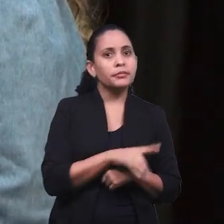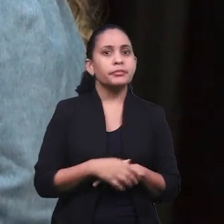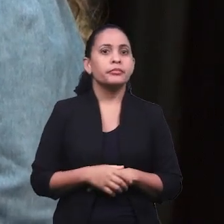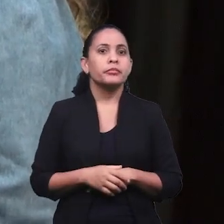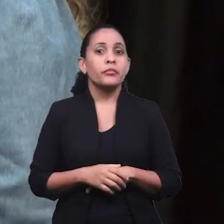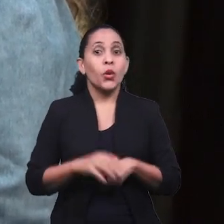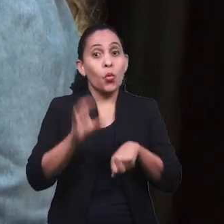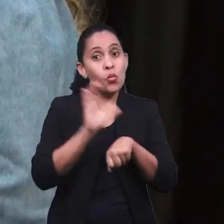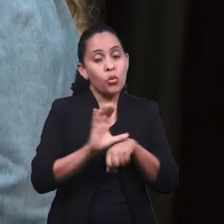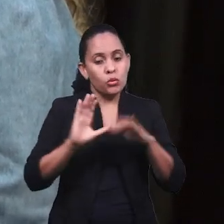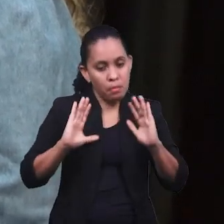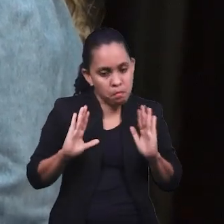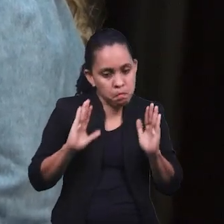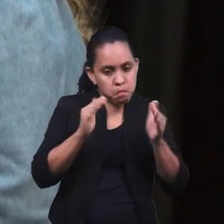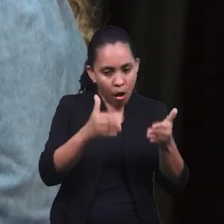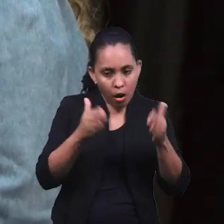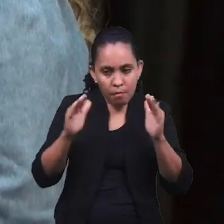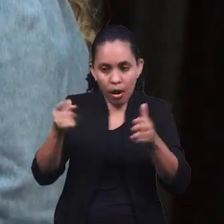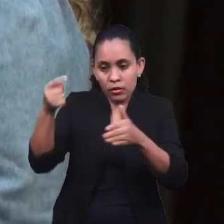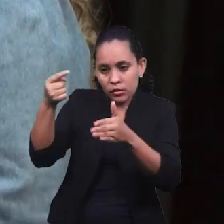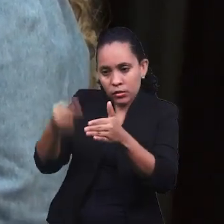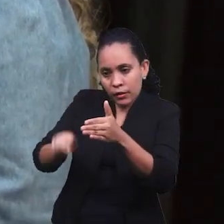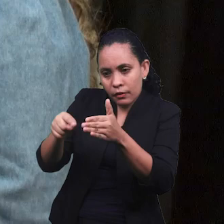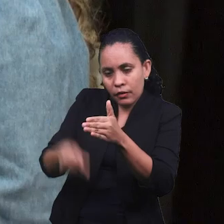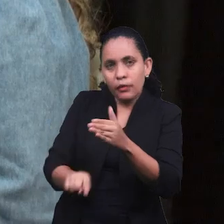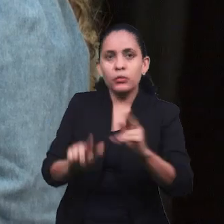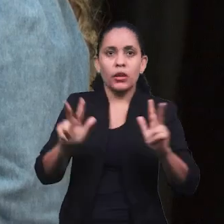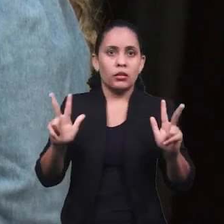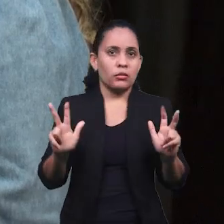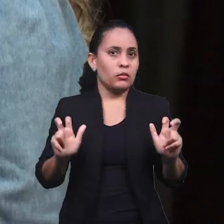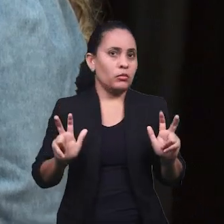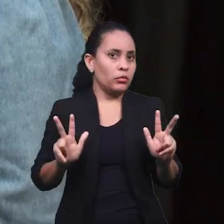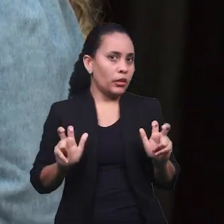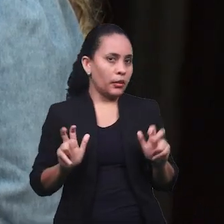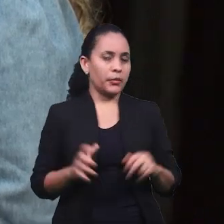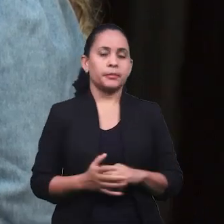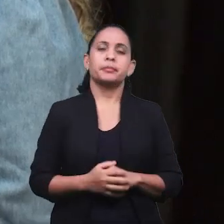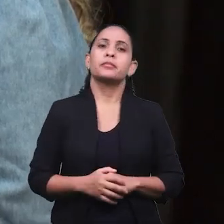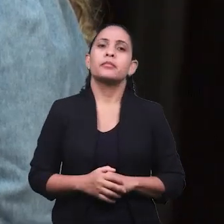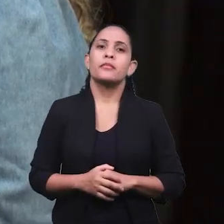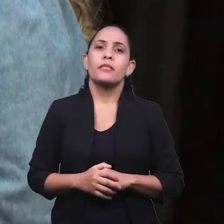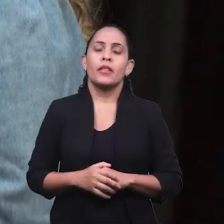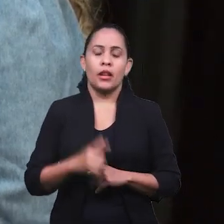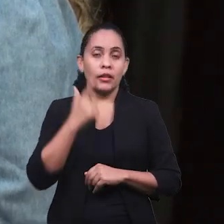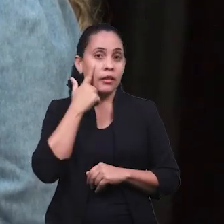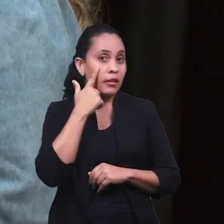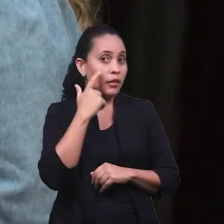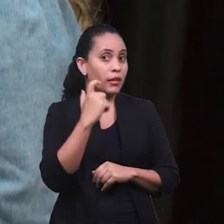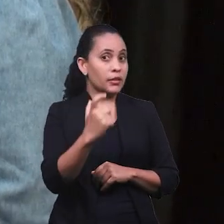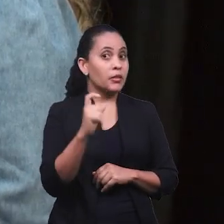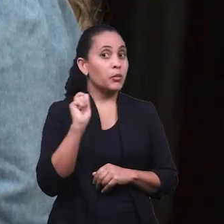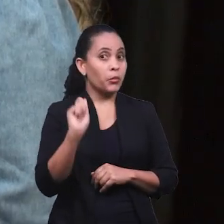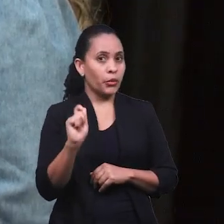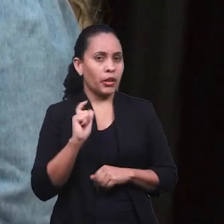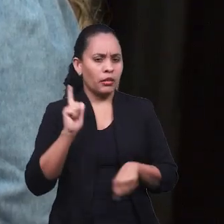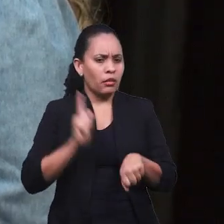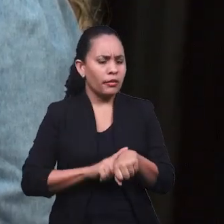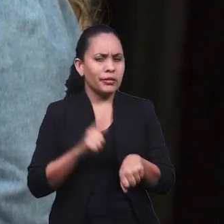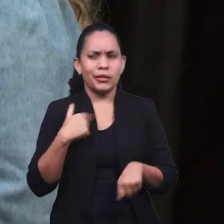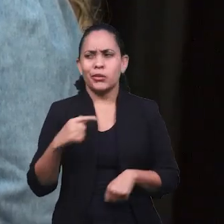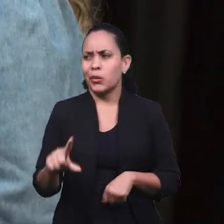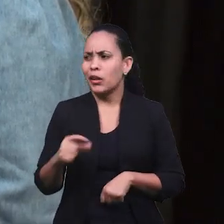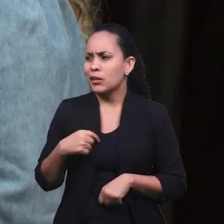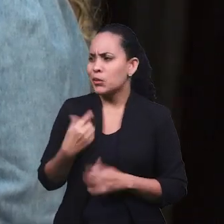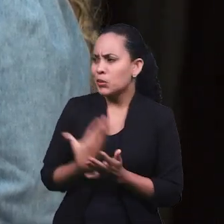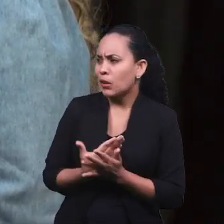cada curso específico você vai se aprofundar em algum tema. Pronto, lógico. Então, é muito interessante isso, porque às vezes na hora de decidir, fala assim,